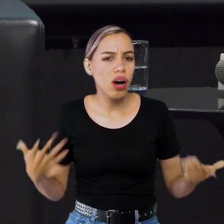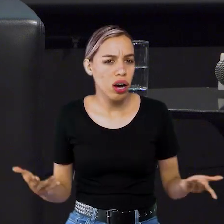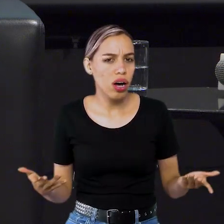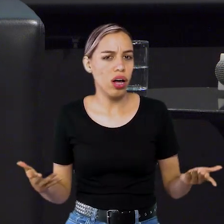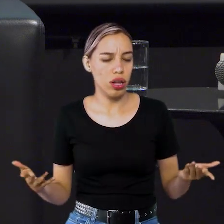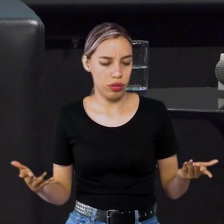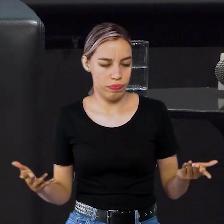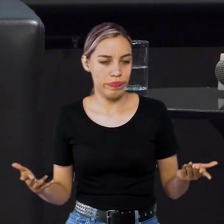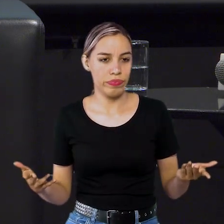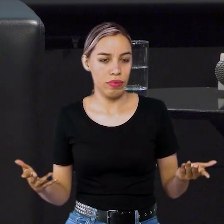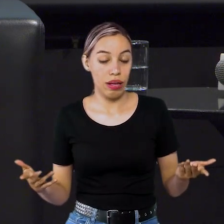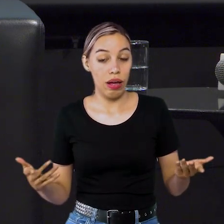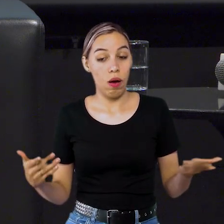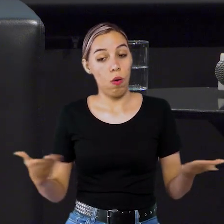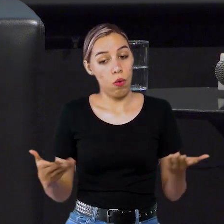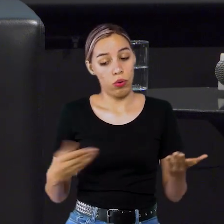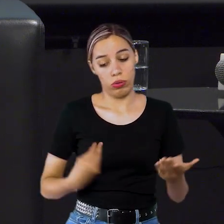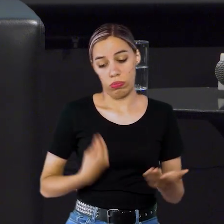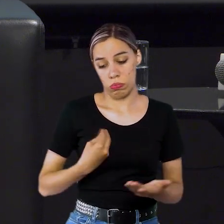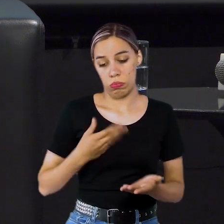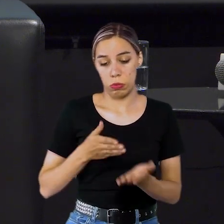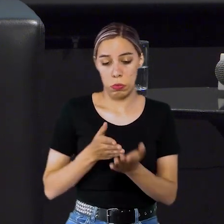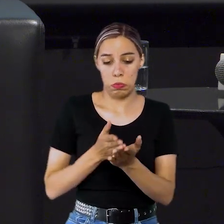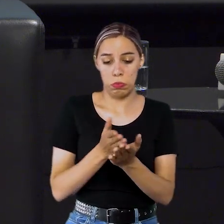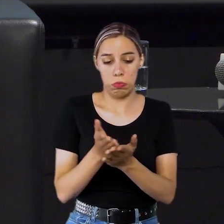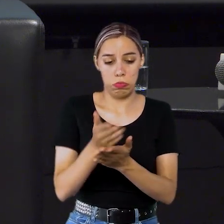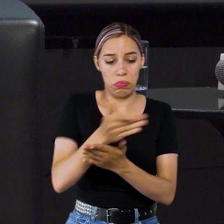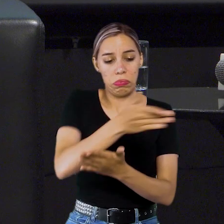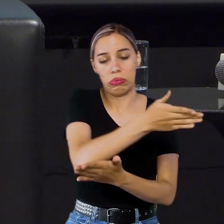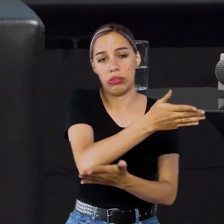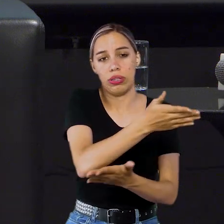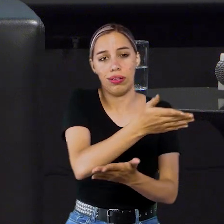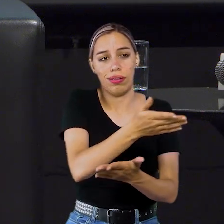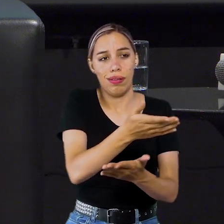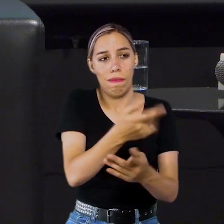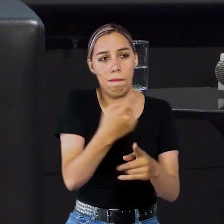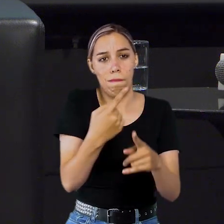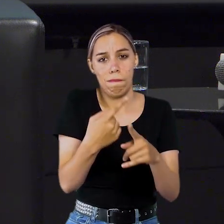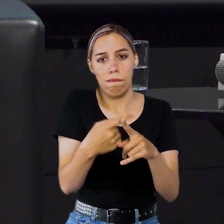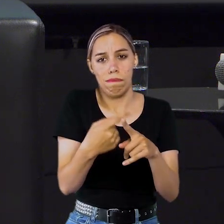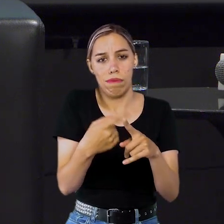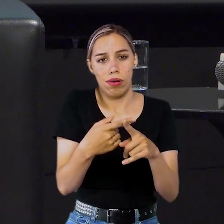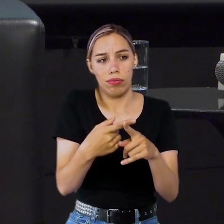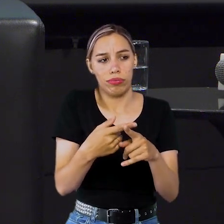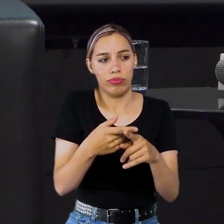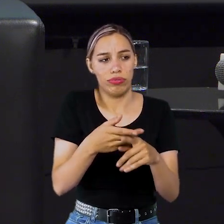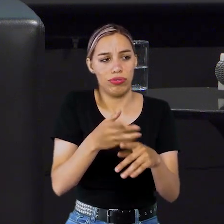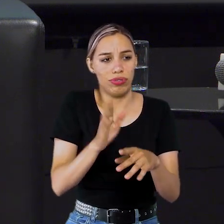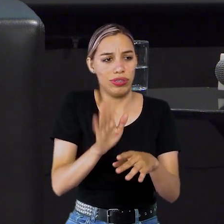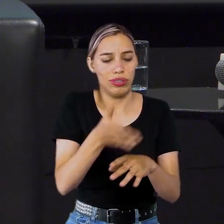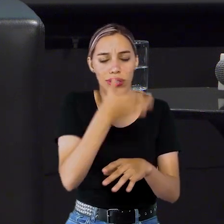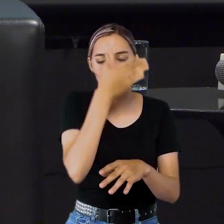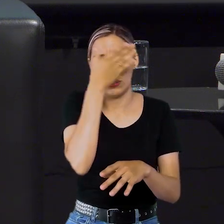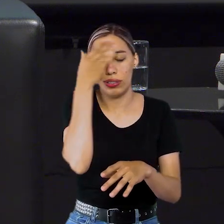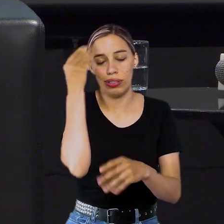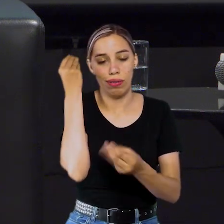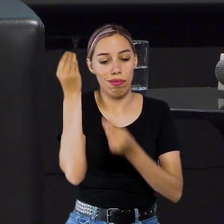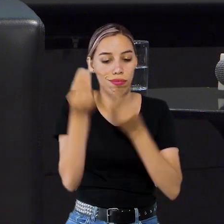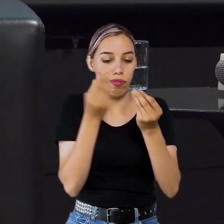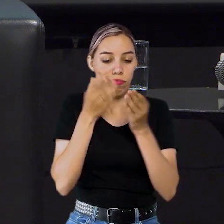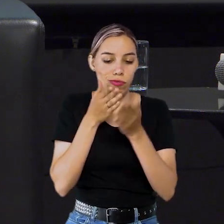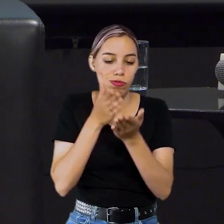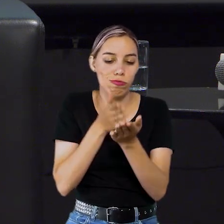está acontecendo é porque a humanidade, em algum momento, perdeu o fio da meada de saber caminhar de